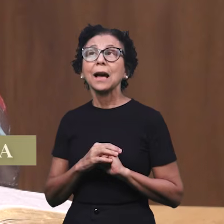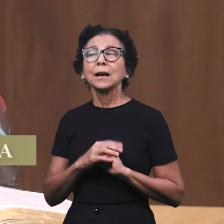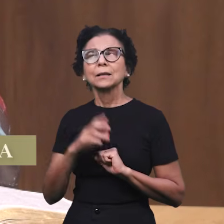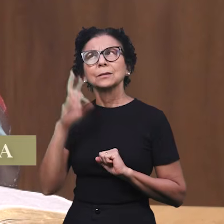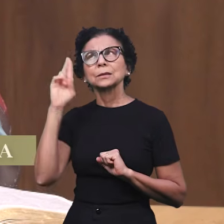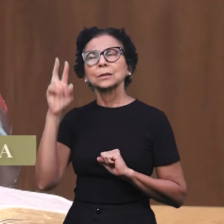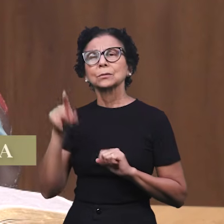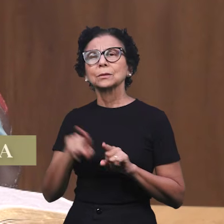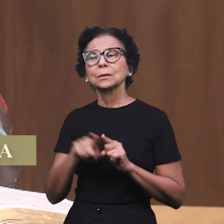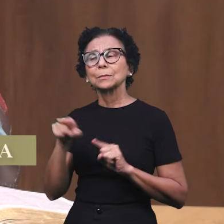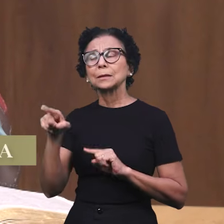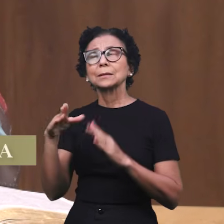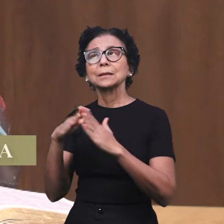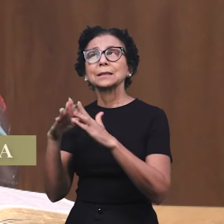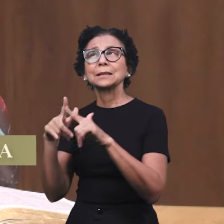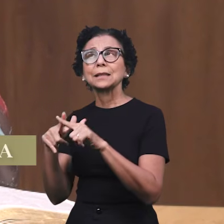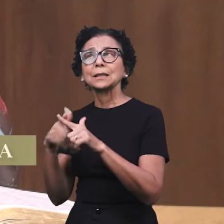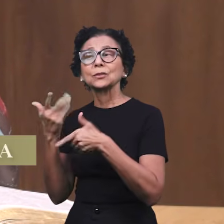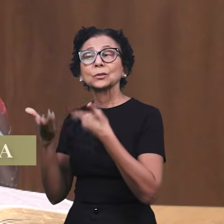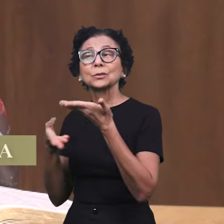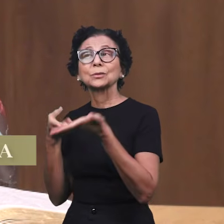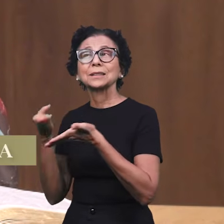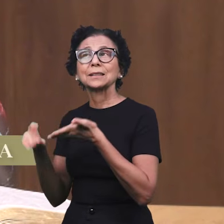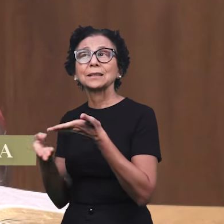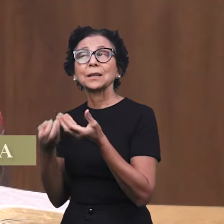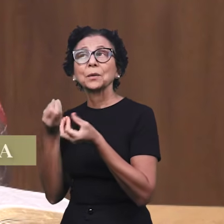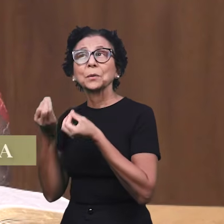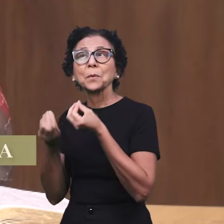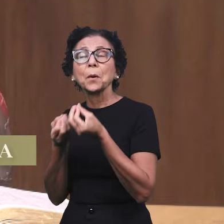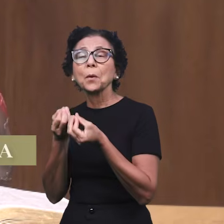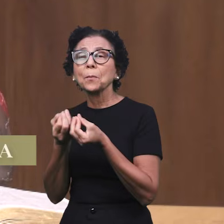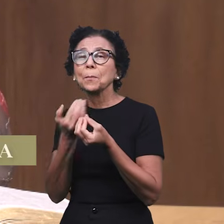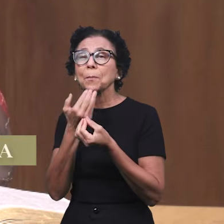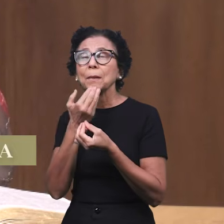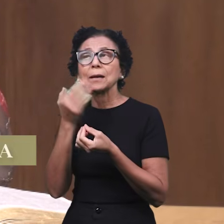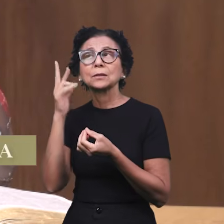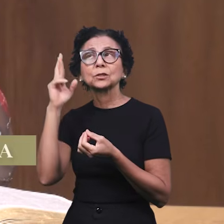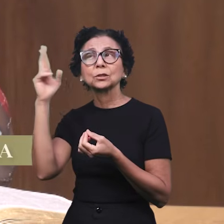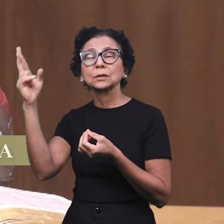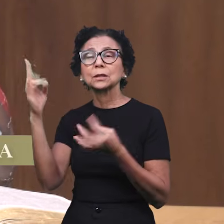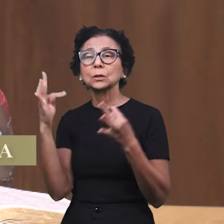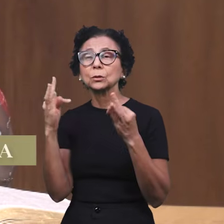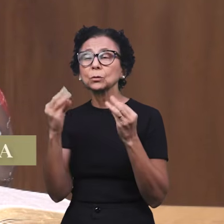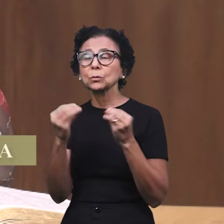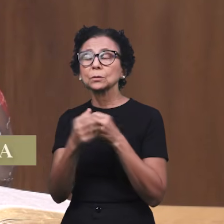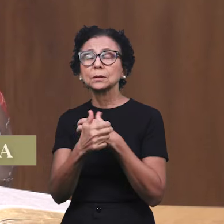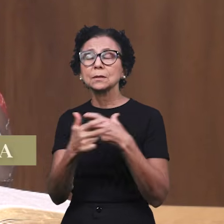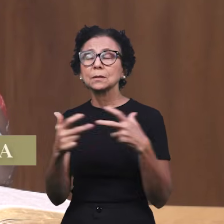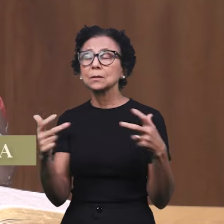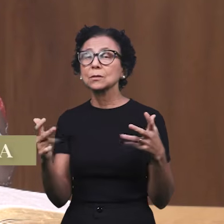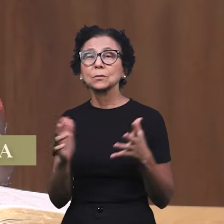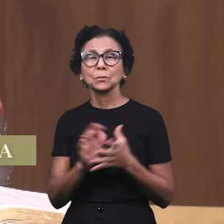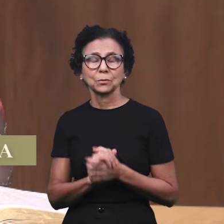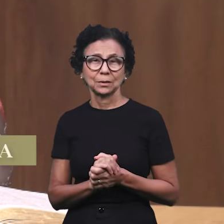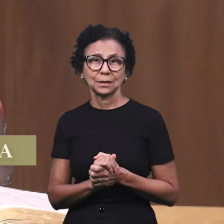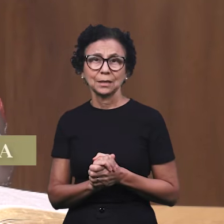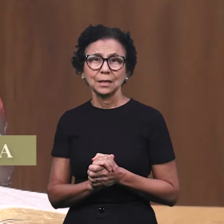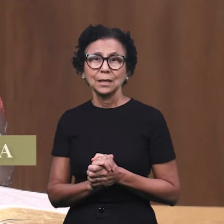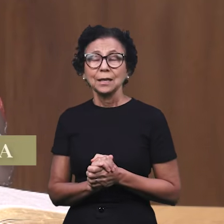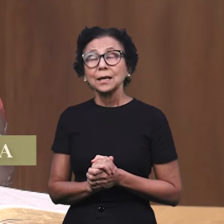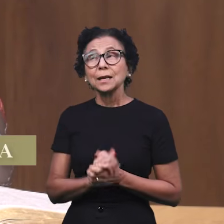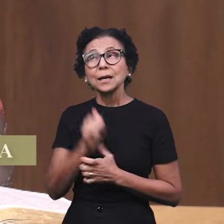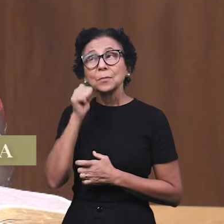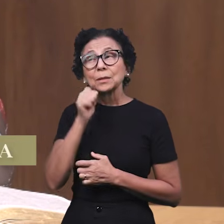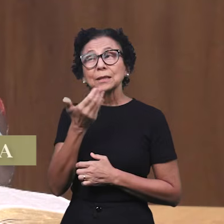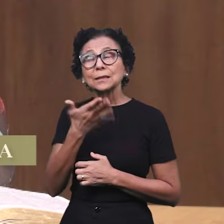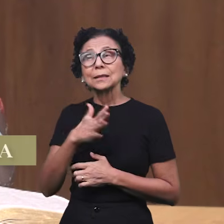andar na presença do Senhor, ela quer ser guiada por esse Espírito Santo. Então ela já buscou